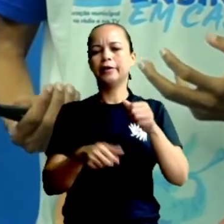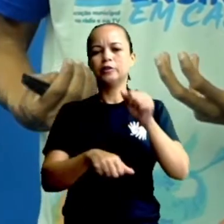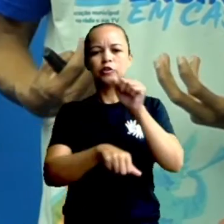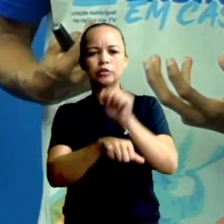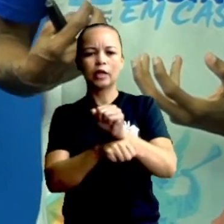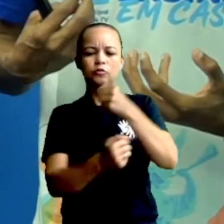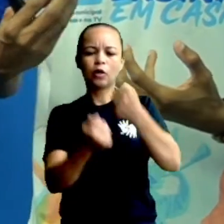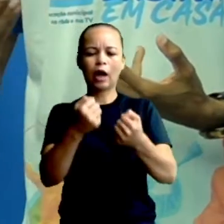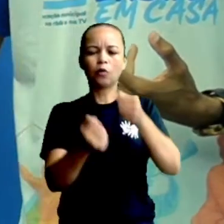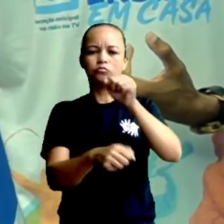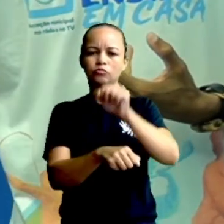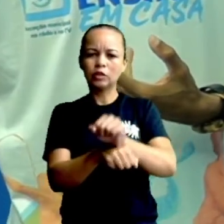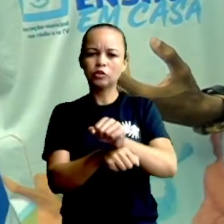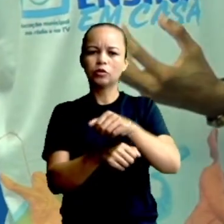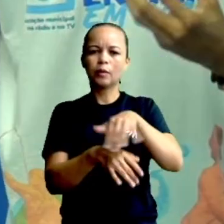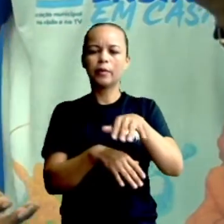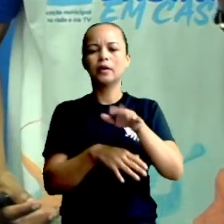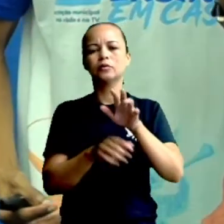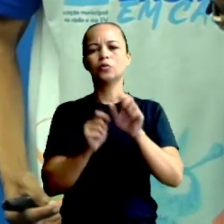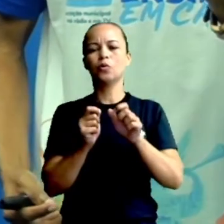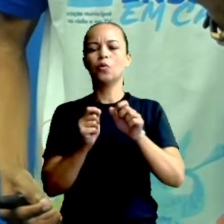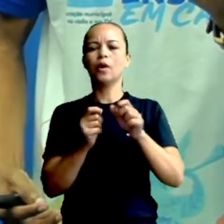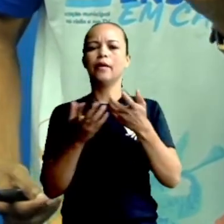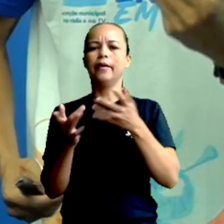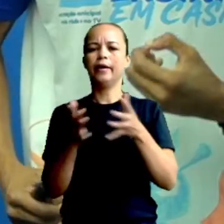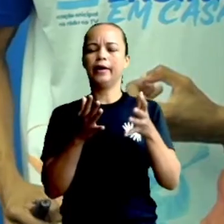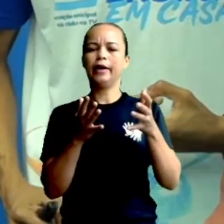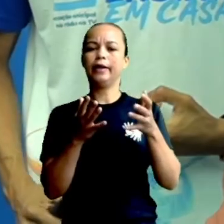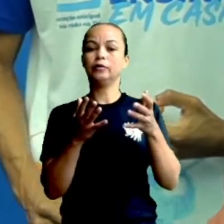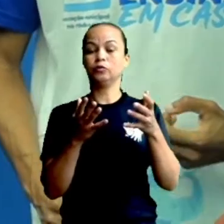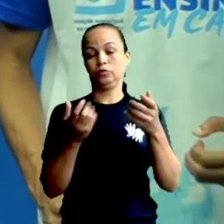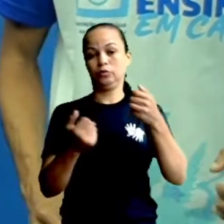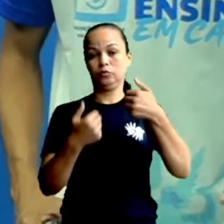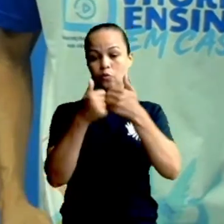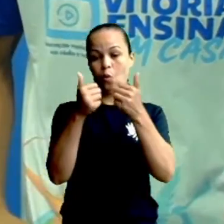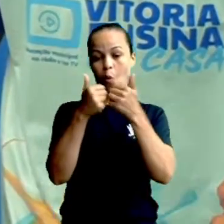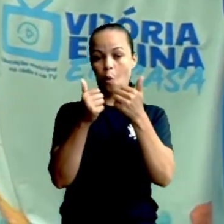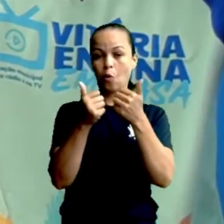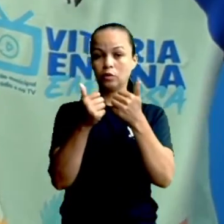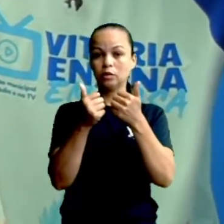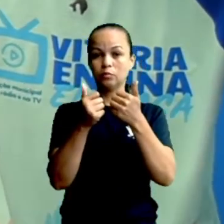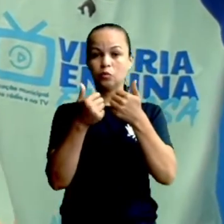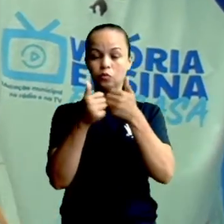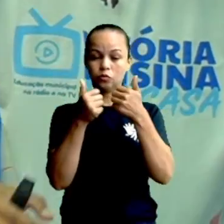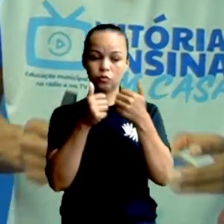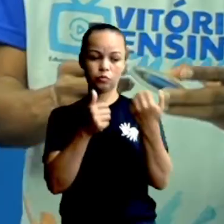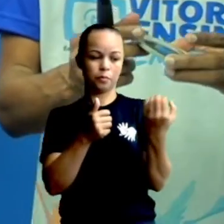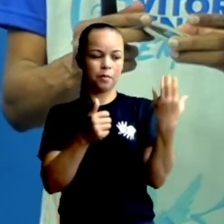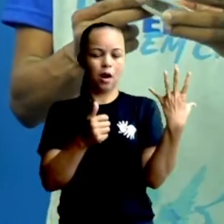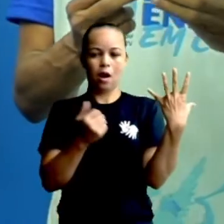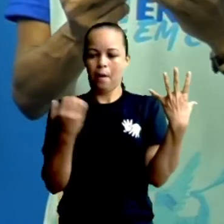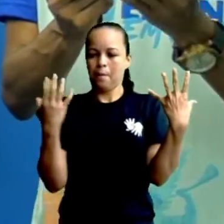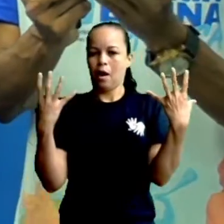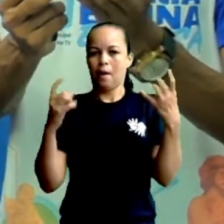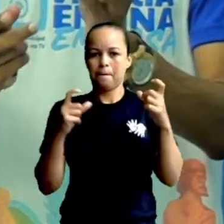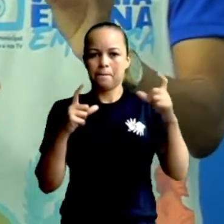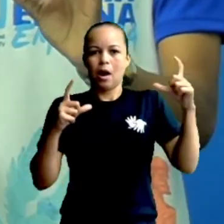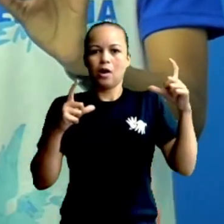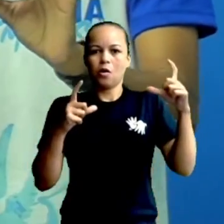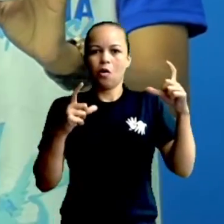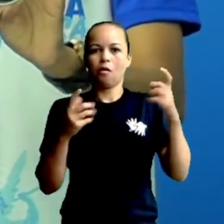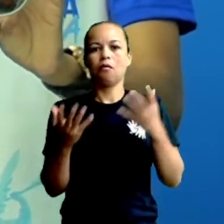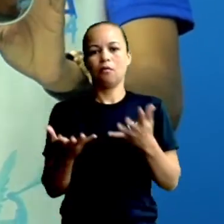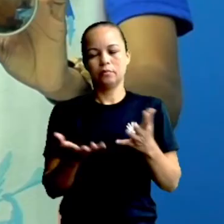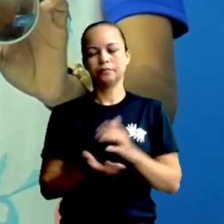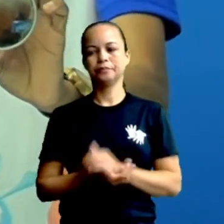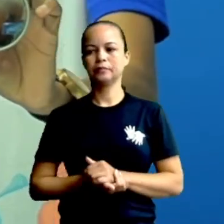lojas, né, maiores, nos retrovisores dos ônibus. Aqui eu tenho, vou pedir isso rapidinho aqui para só focar